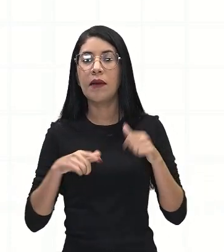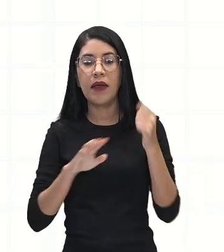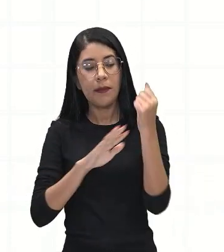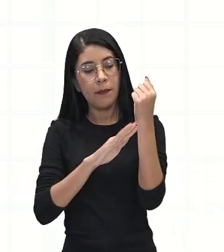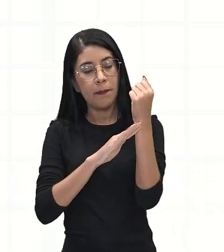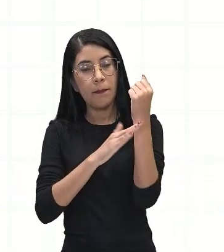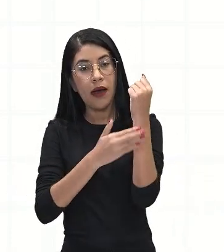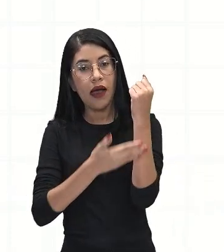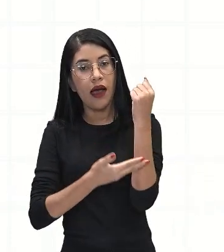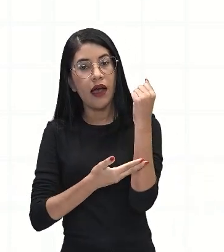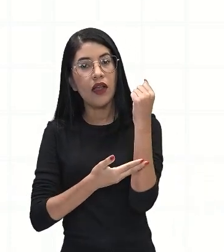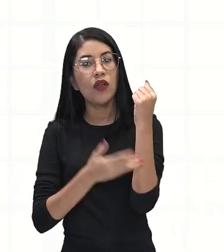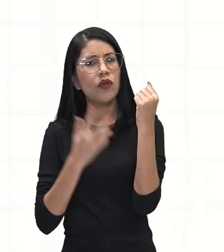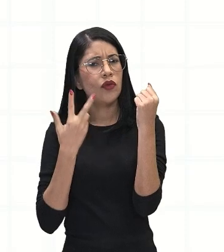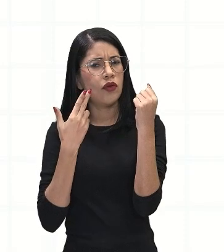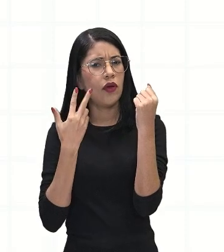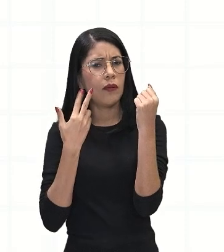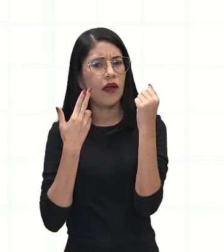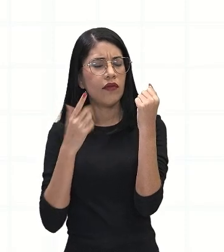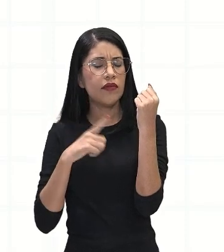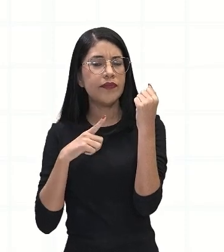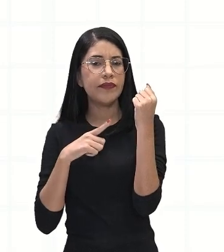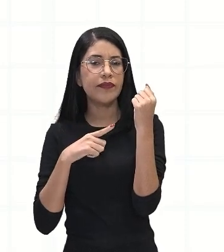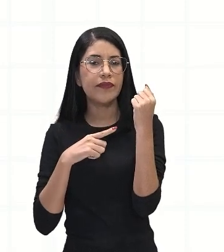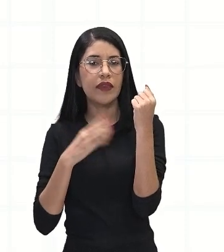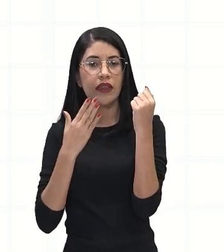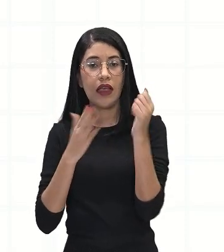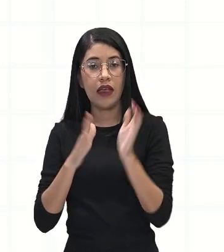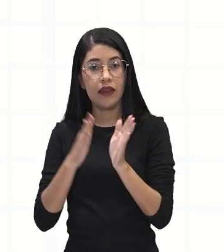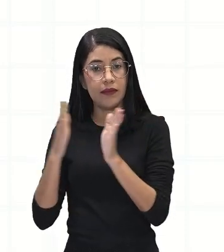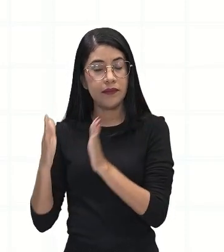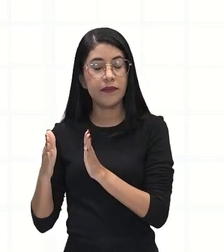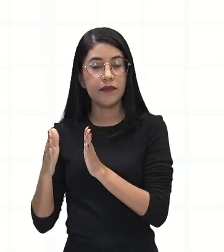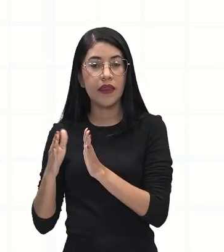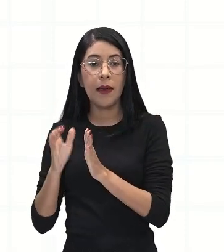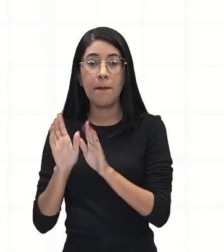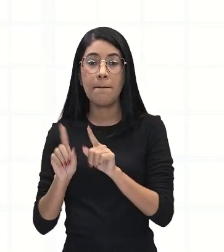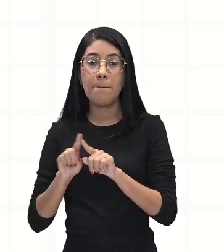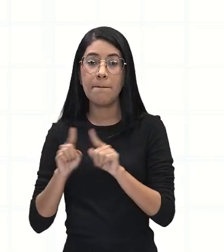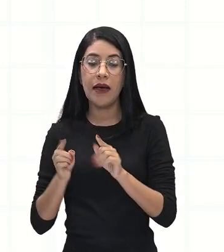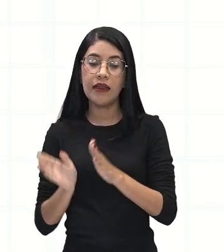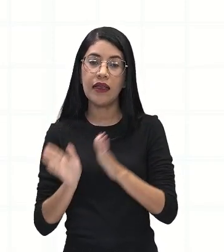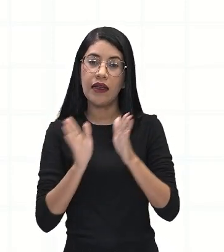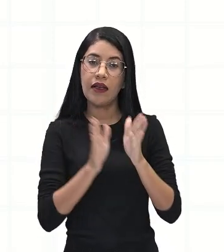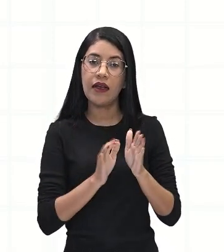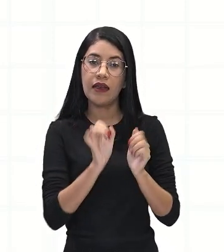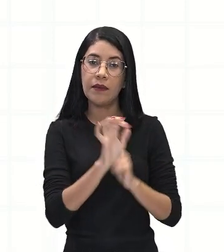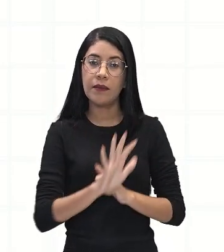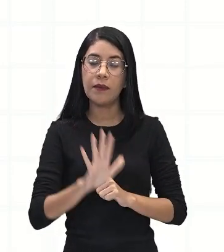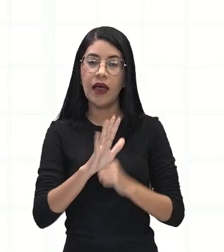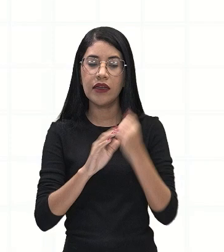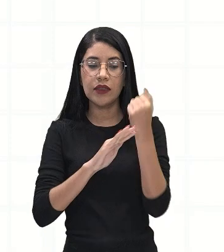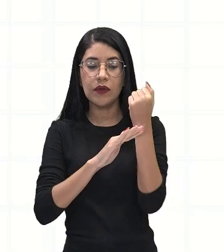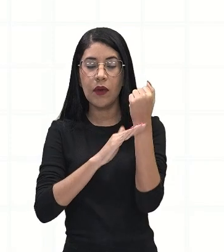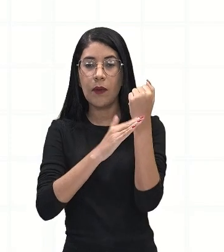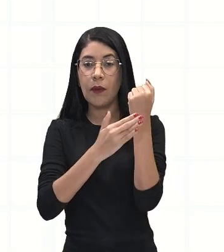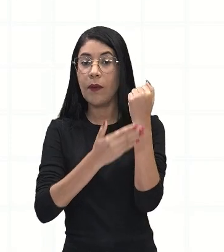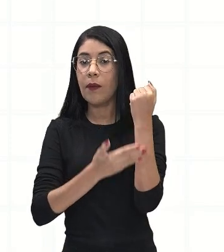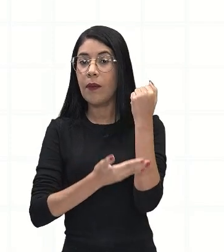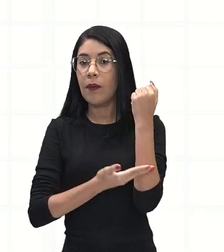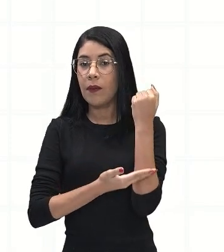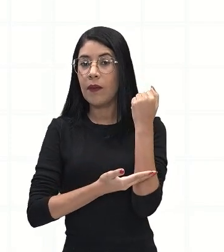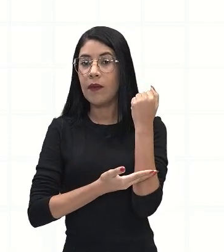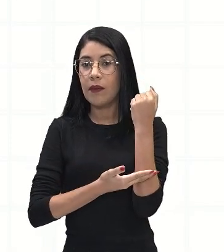que é natural, que já existe ali. Mas nessa figura aqui do lado, nós vamos ver que existe